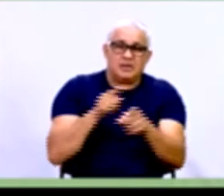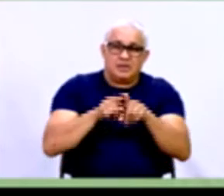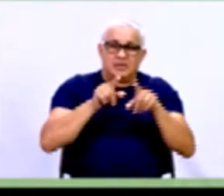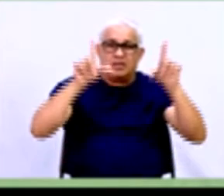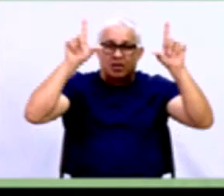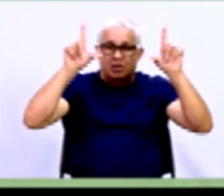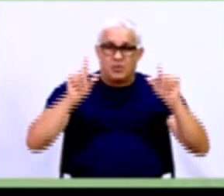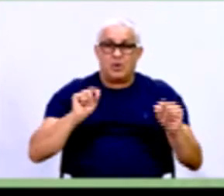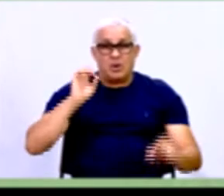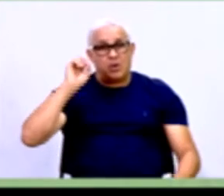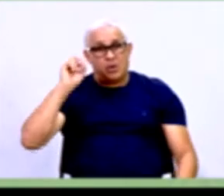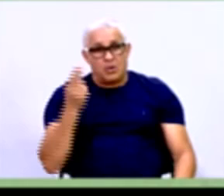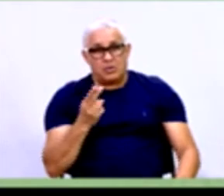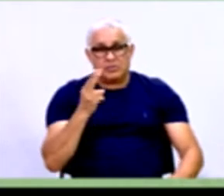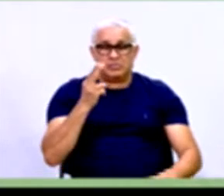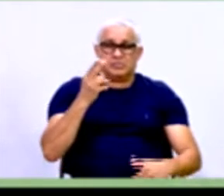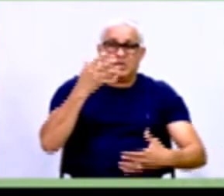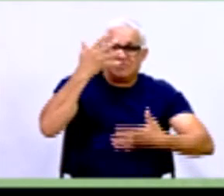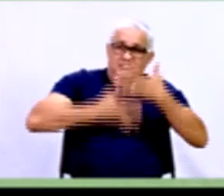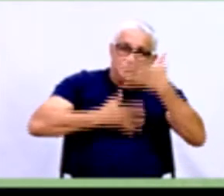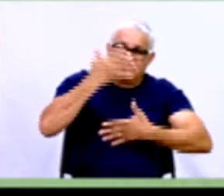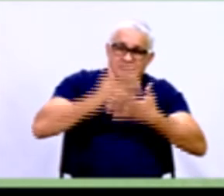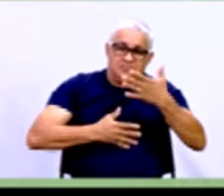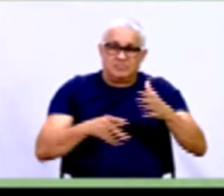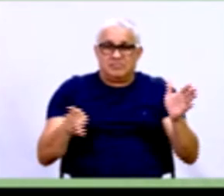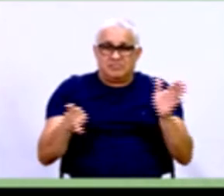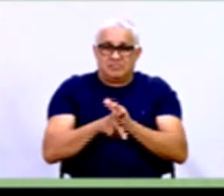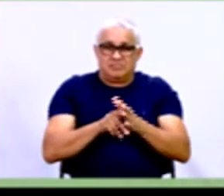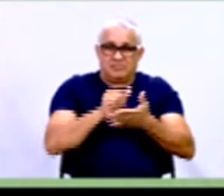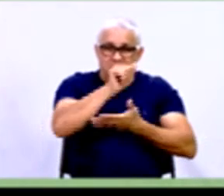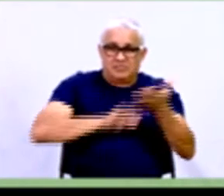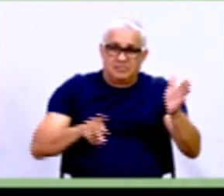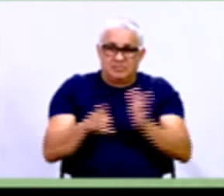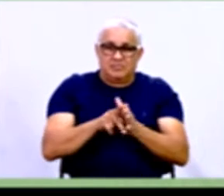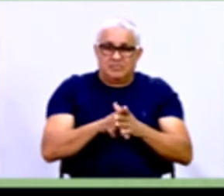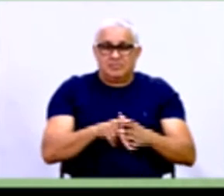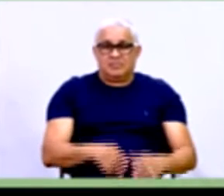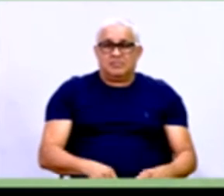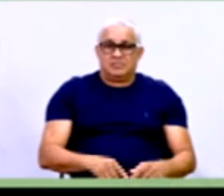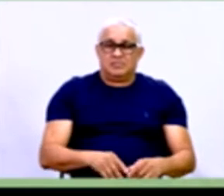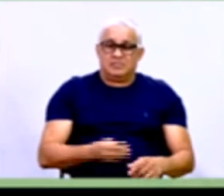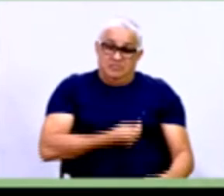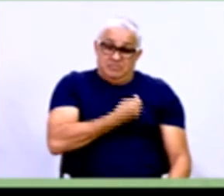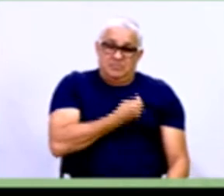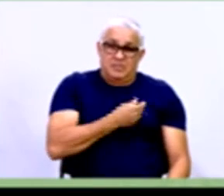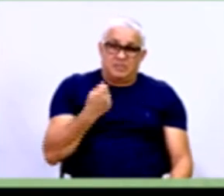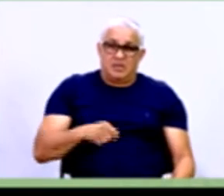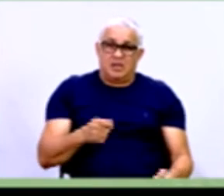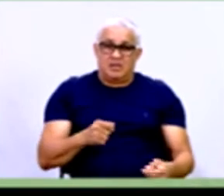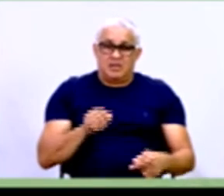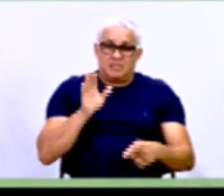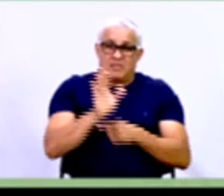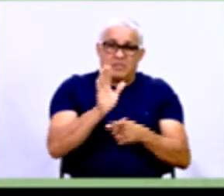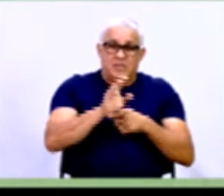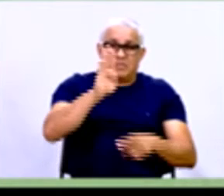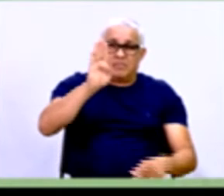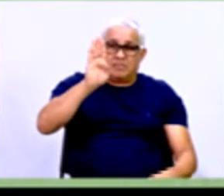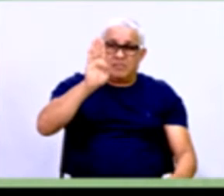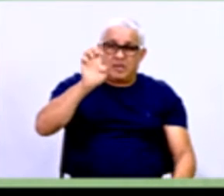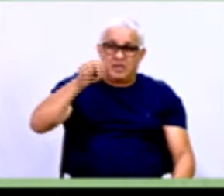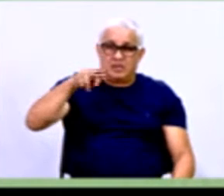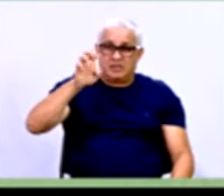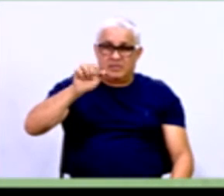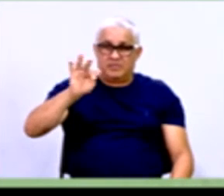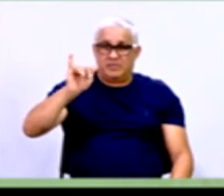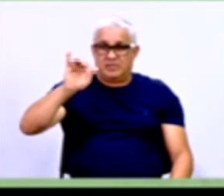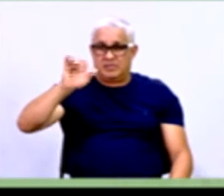suas atividades laborais, no intuito de assegurar a subsistência dos mesmos. Então, esses benefícios nada mais são do que uma forma de